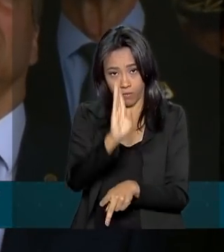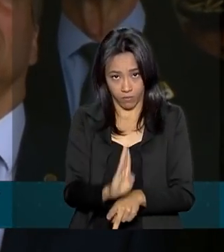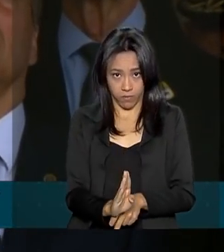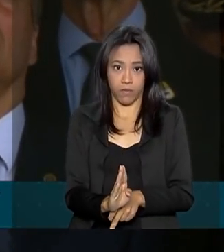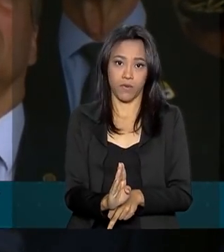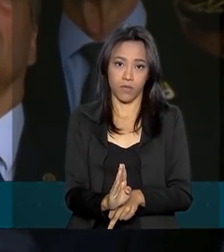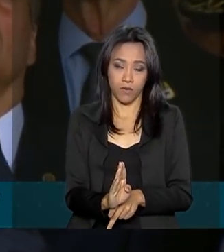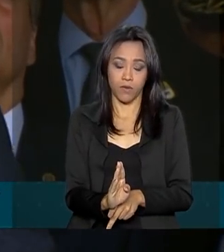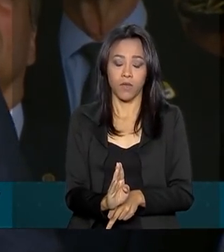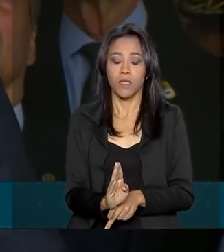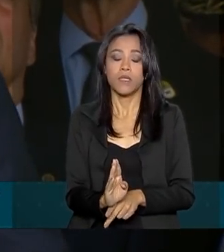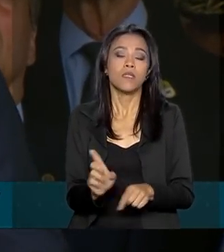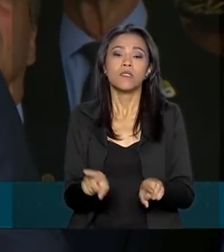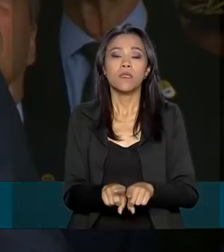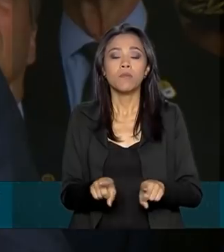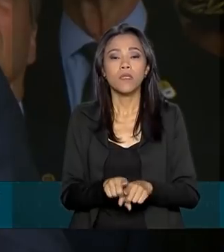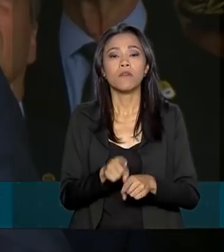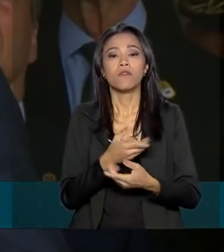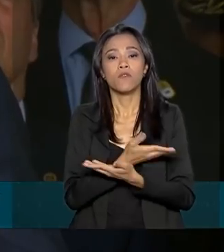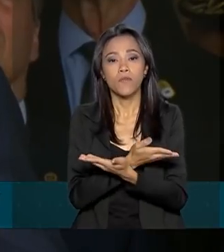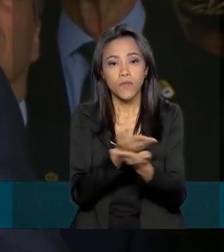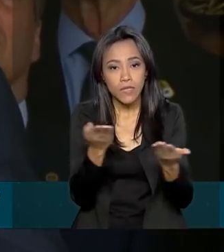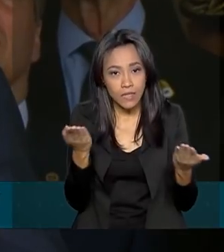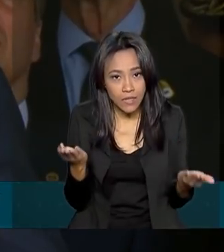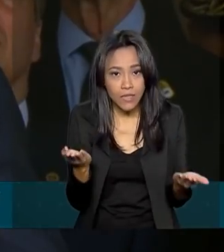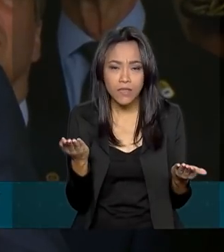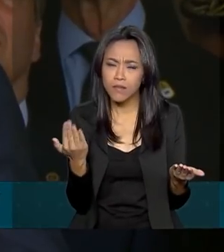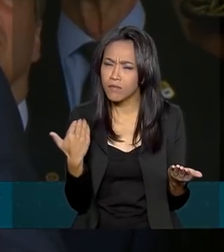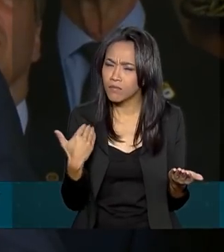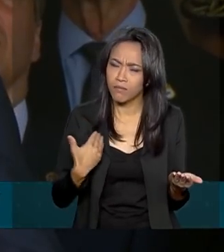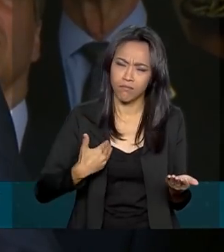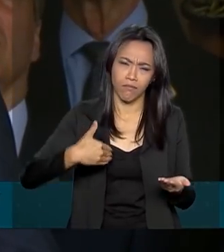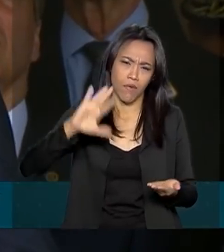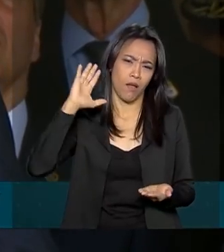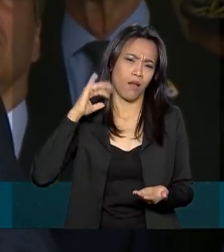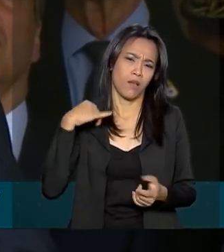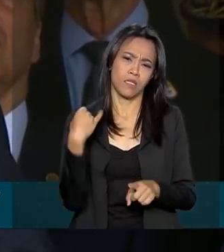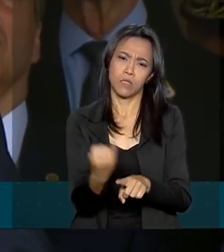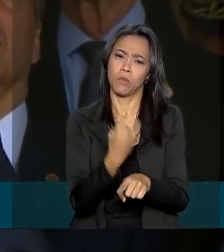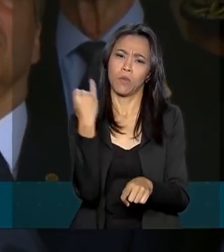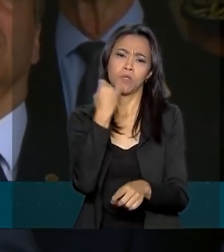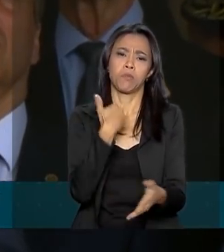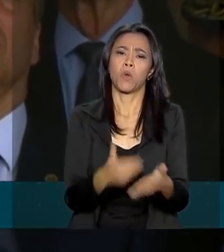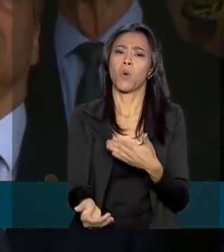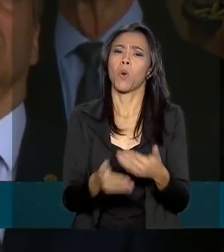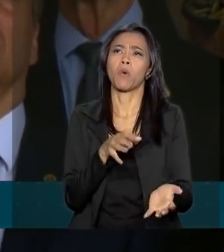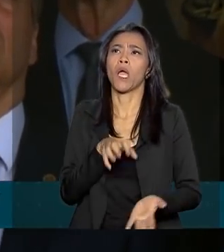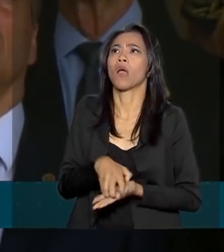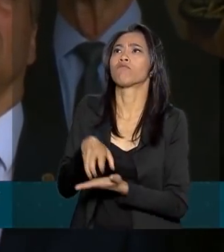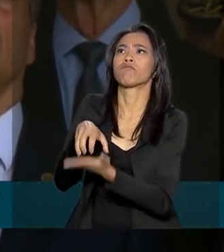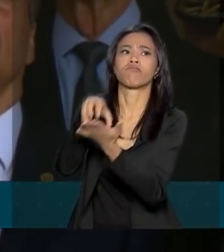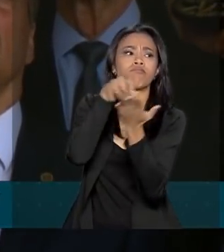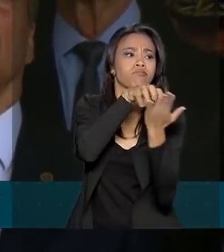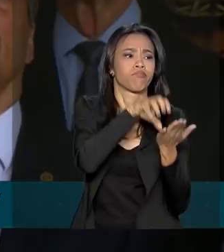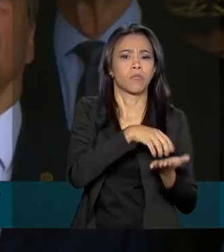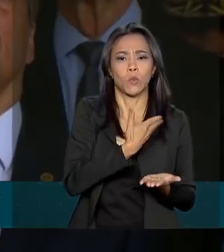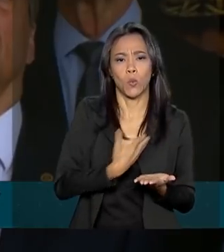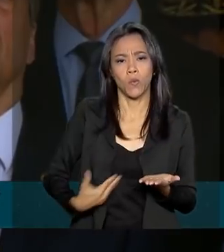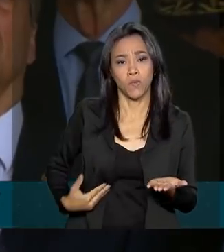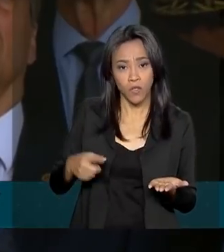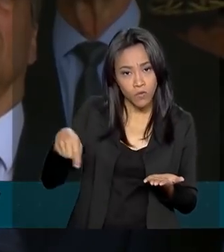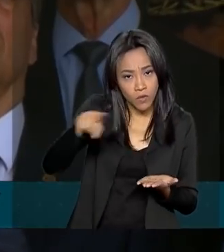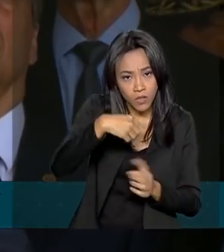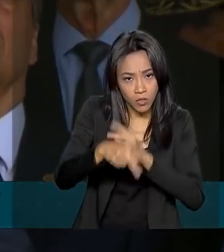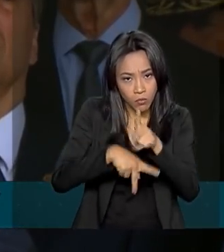a vocês, que são muito mais importantes que qualquer instituição nacional, que